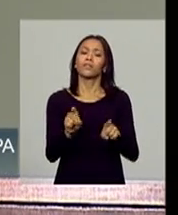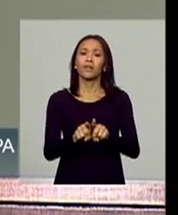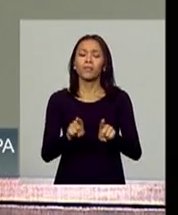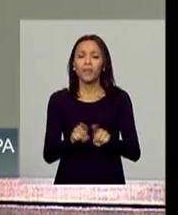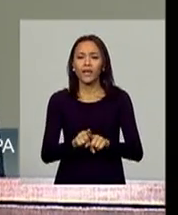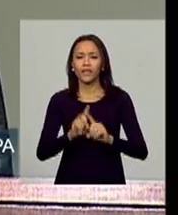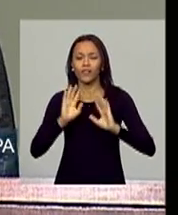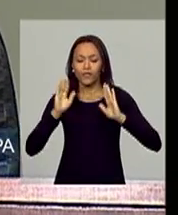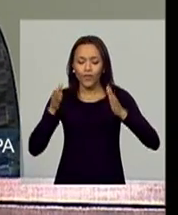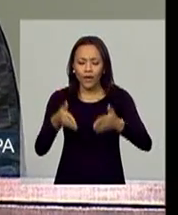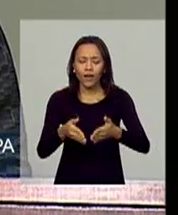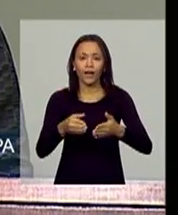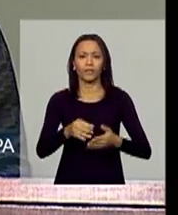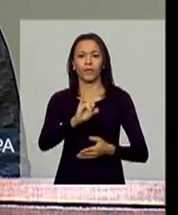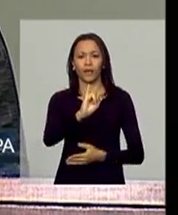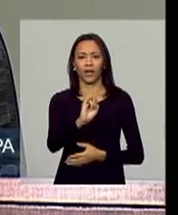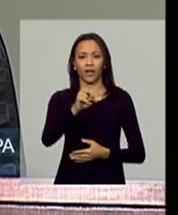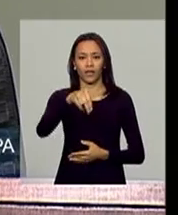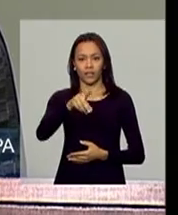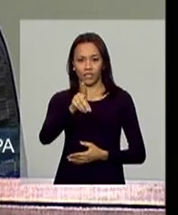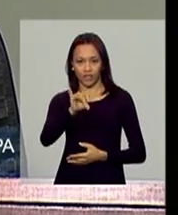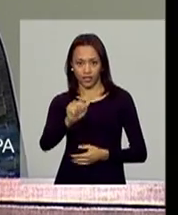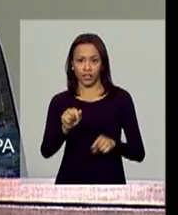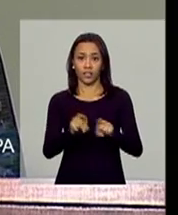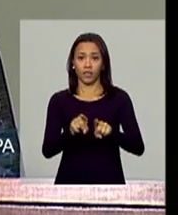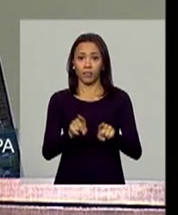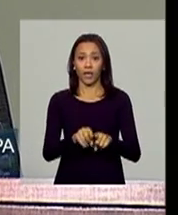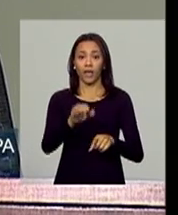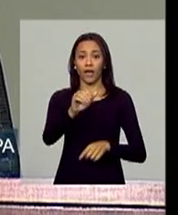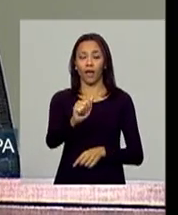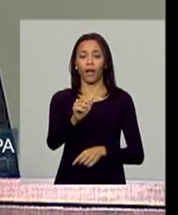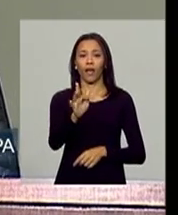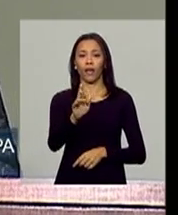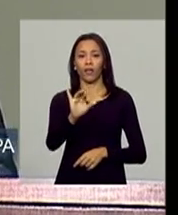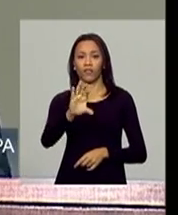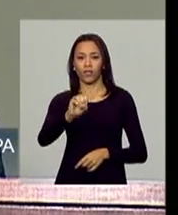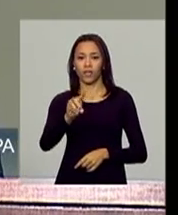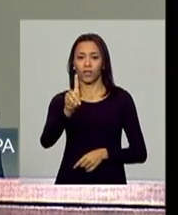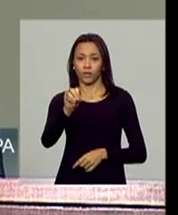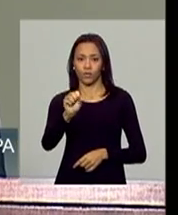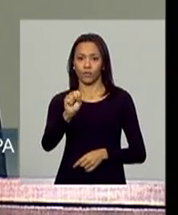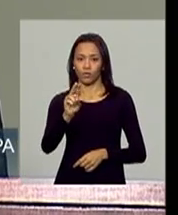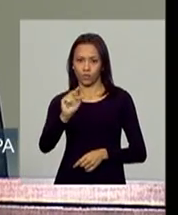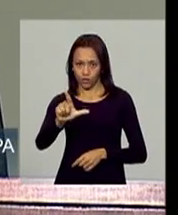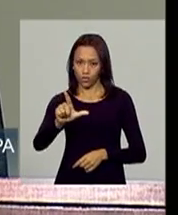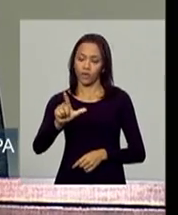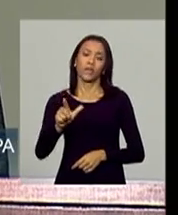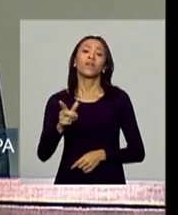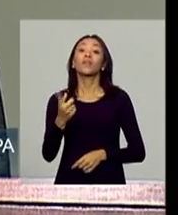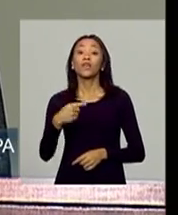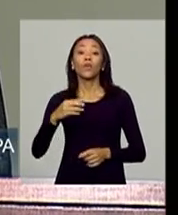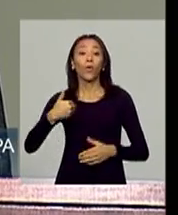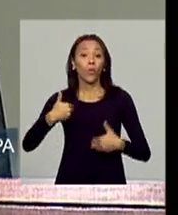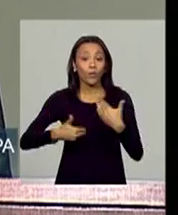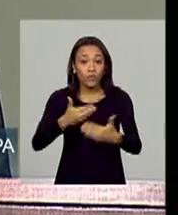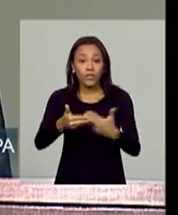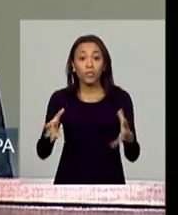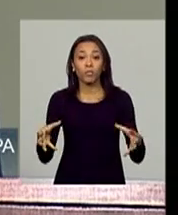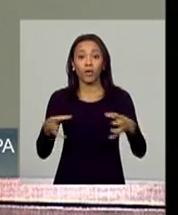especificamente, com a Índia e a África do Sul, que desembocaram na formação do IBAS.